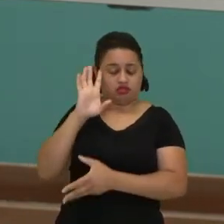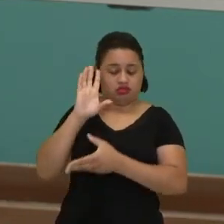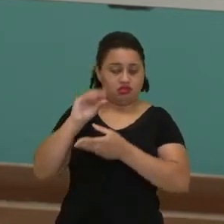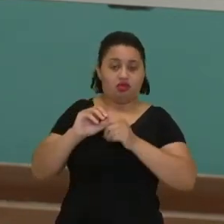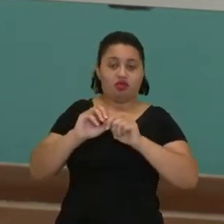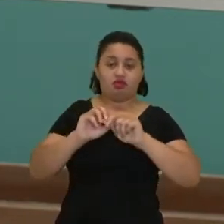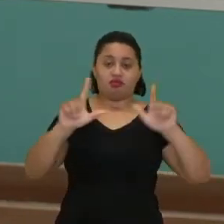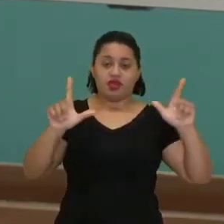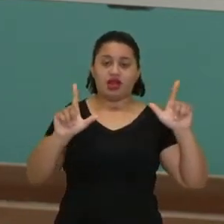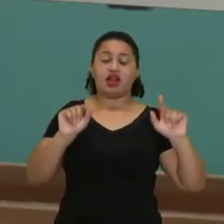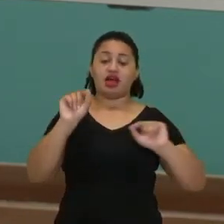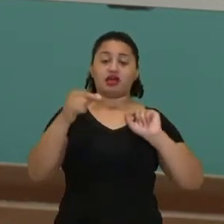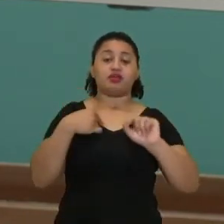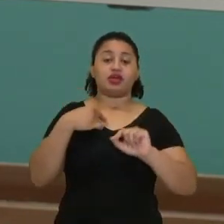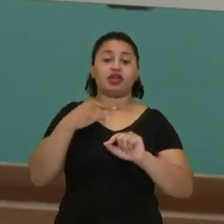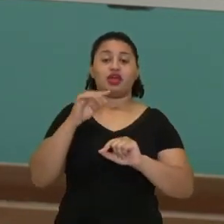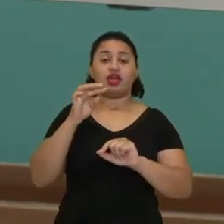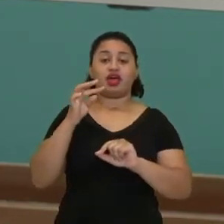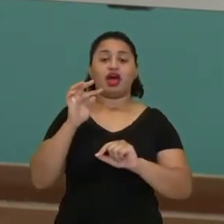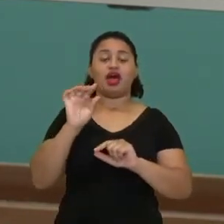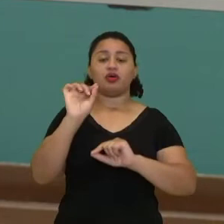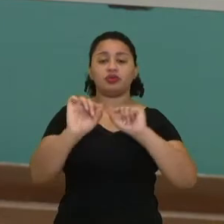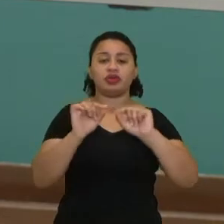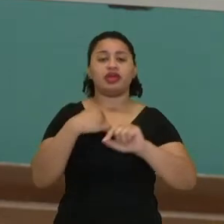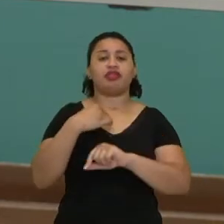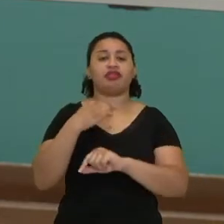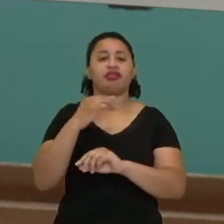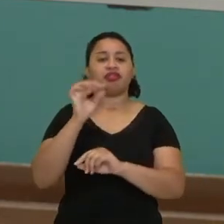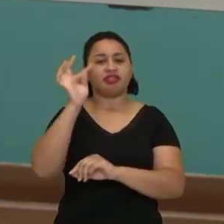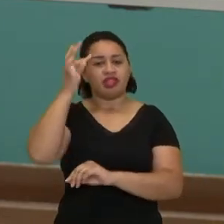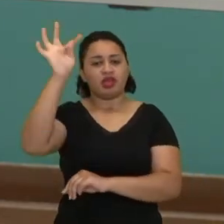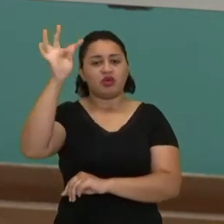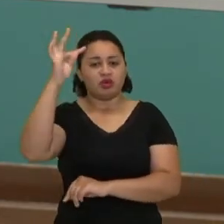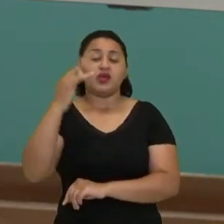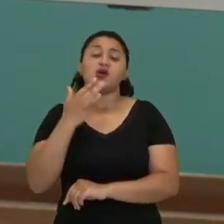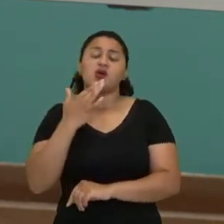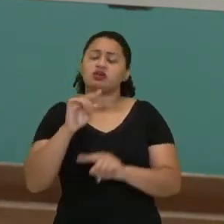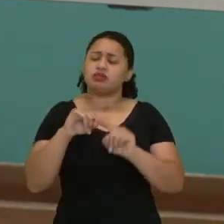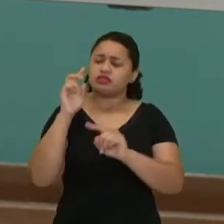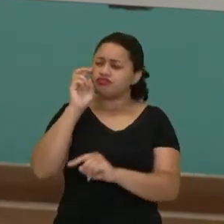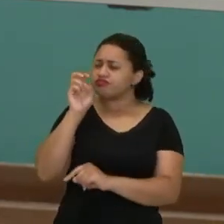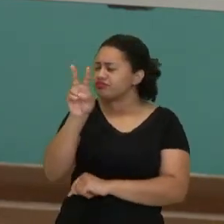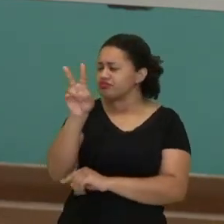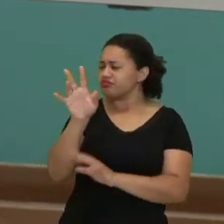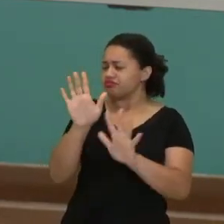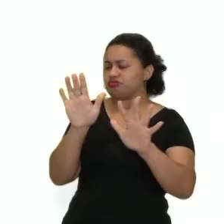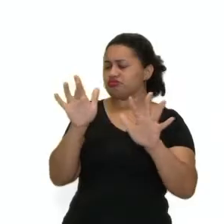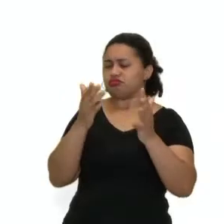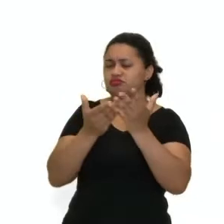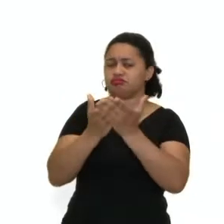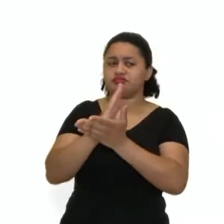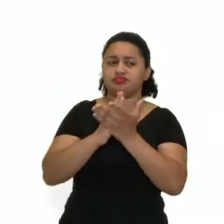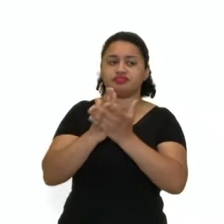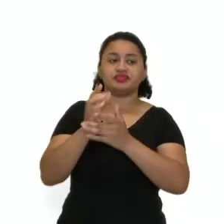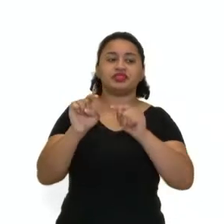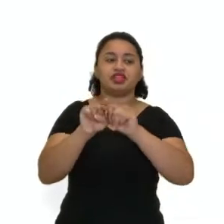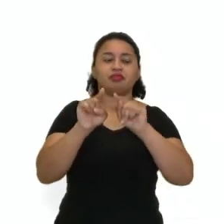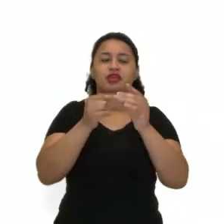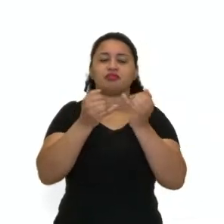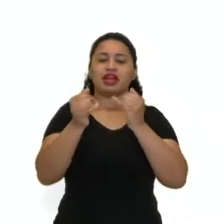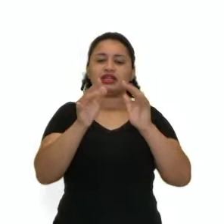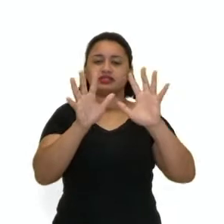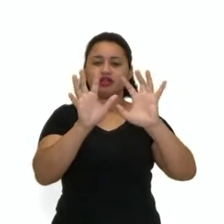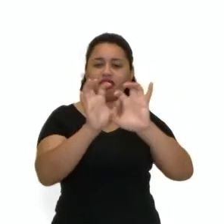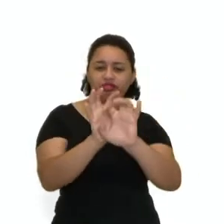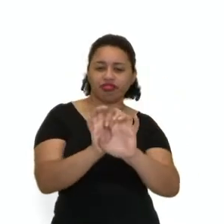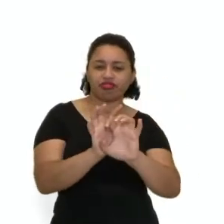sobre a teoria da cor, mas ela vê e aquilo incomoda de certo modo, ok? A presença das manchas. Você não